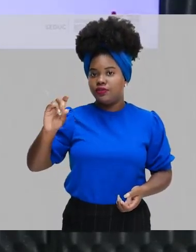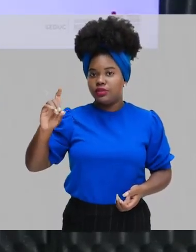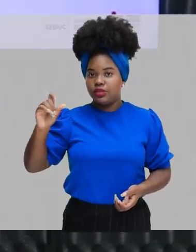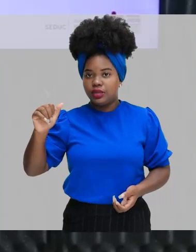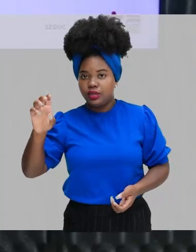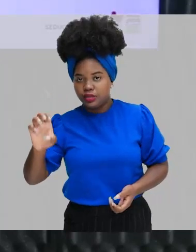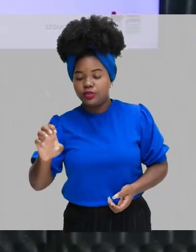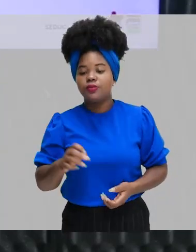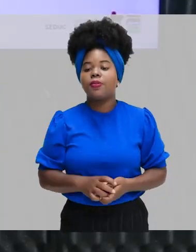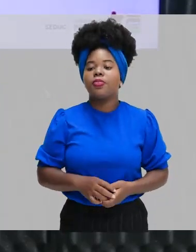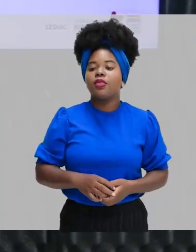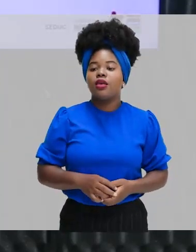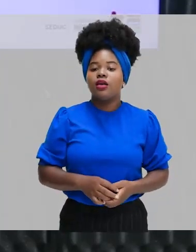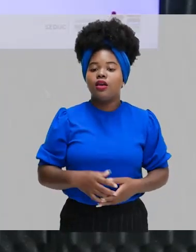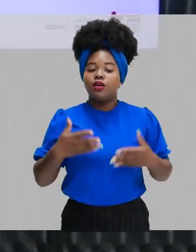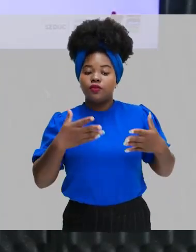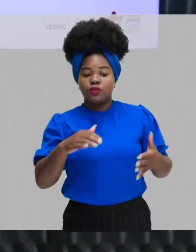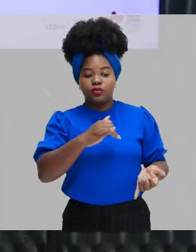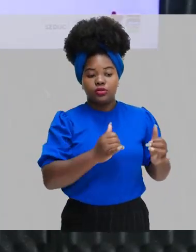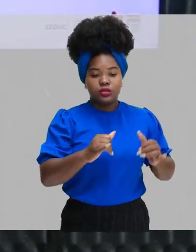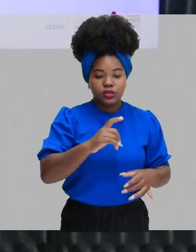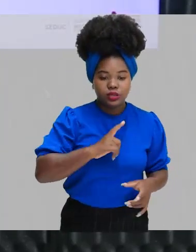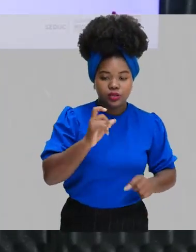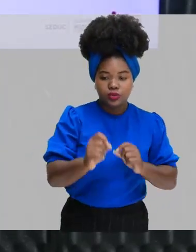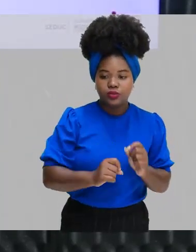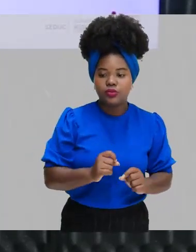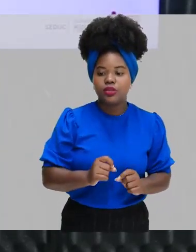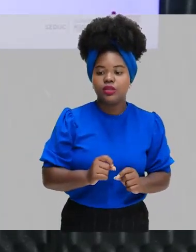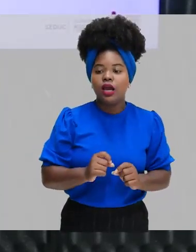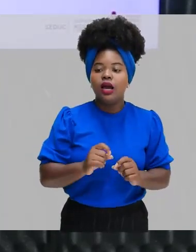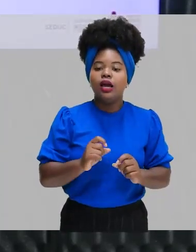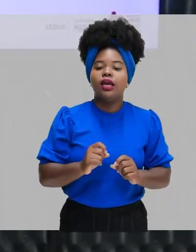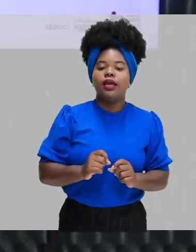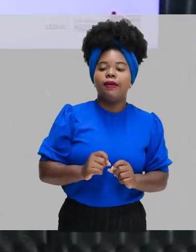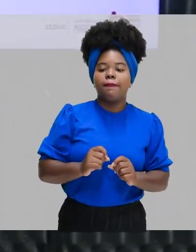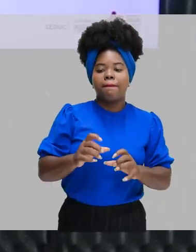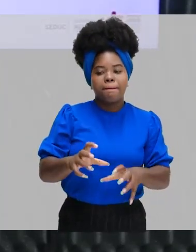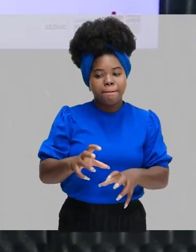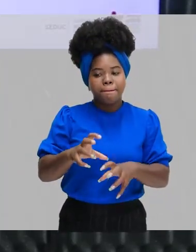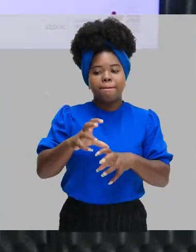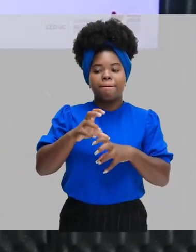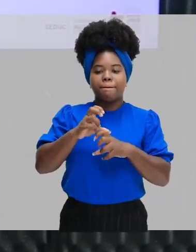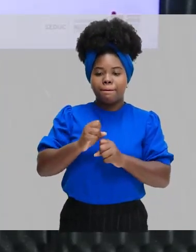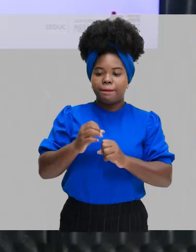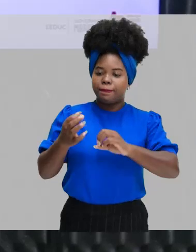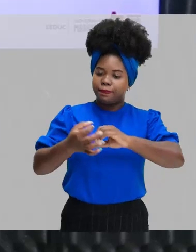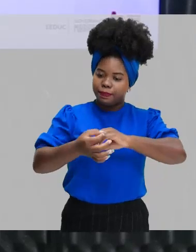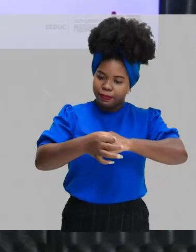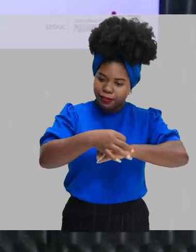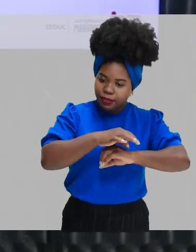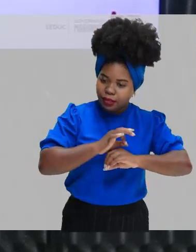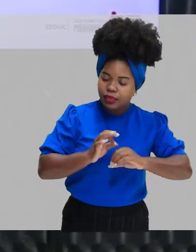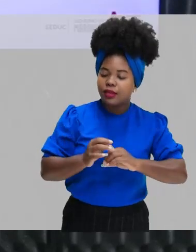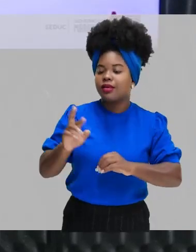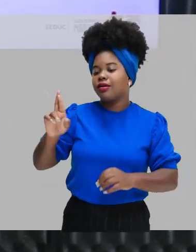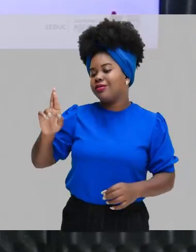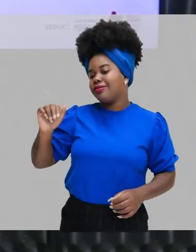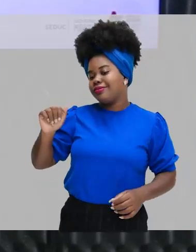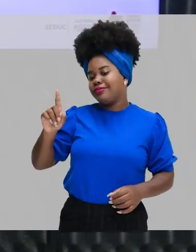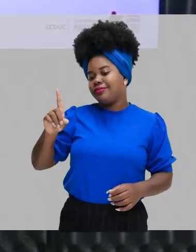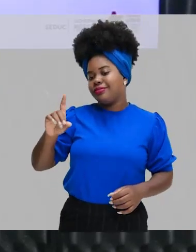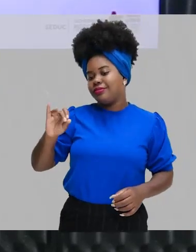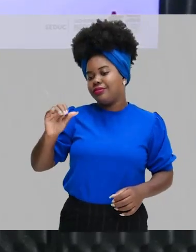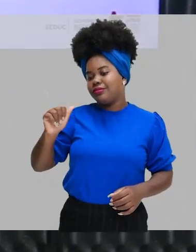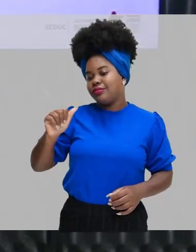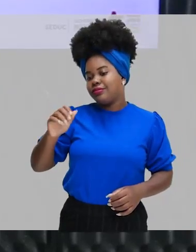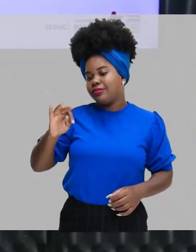emissão de partículas radioativas e quando falamos de partículas radioativas né ou química